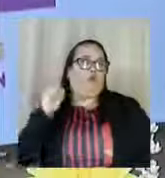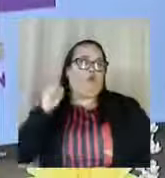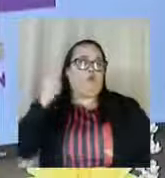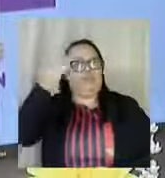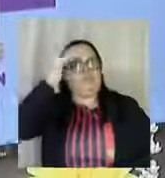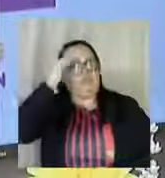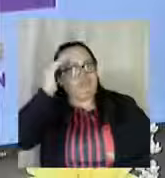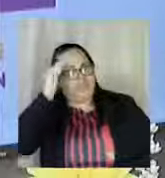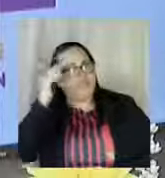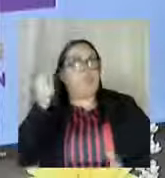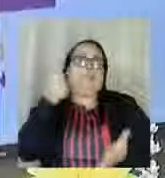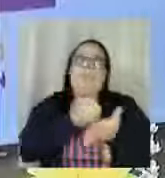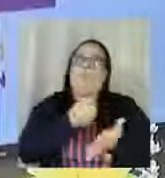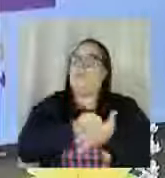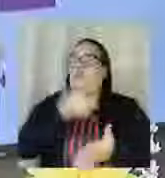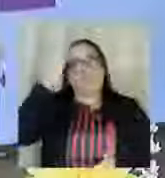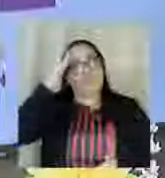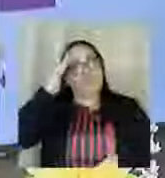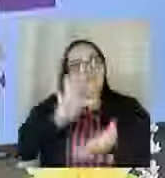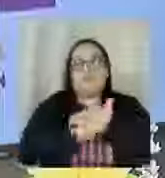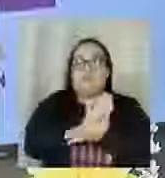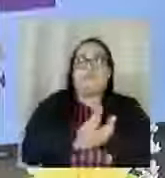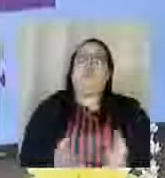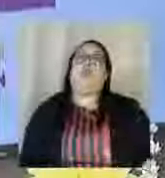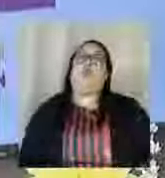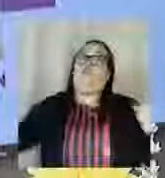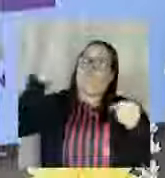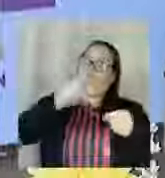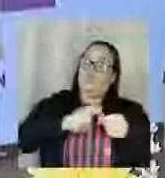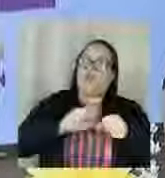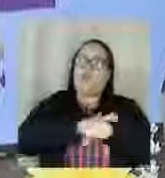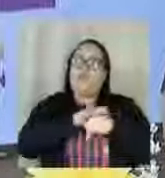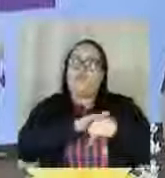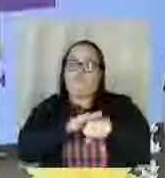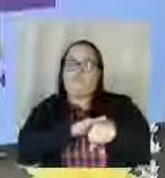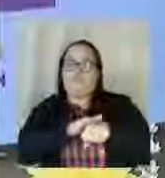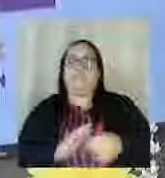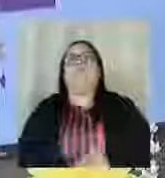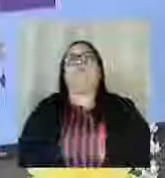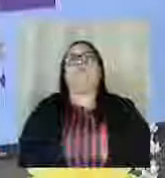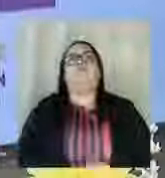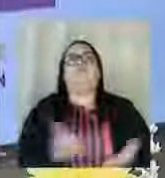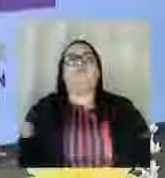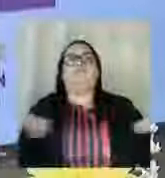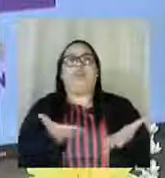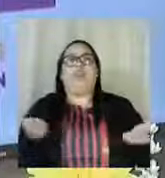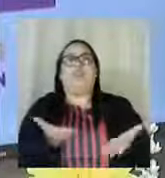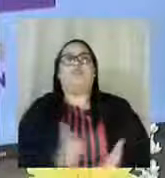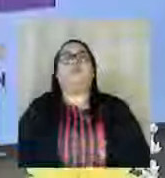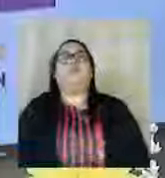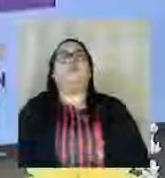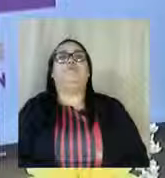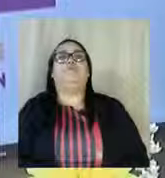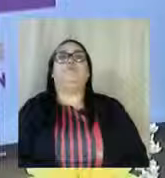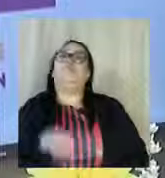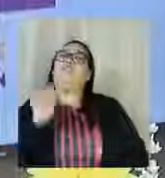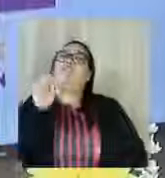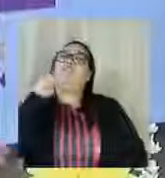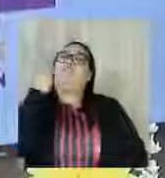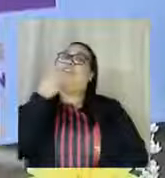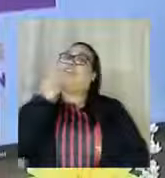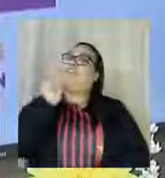disso. Mas voltando a conversar aqui com as meninas, a gente vai conversar com elas agora sobre amor,